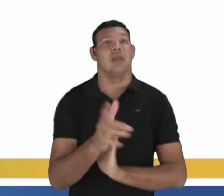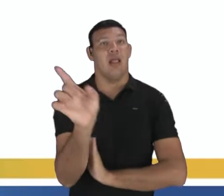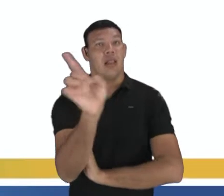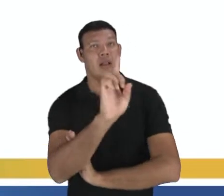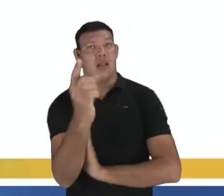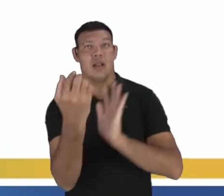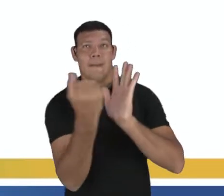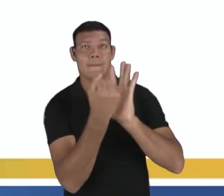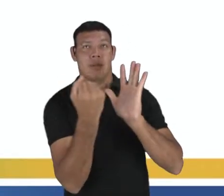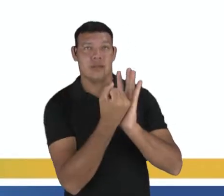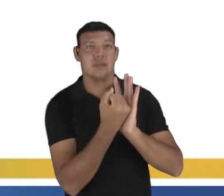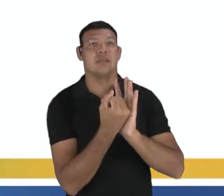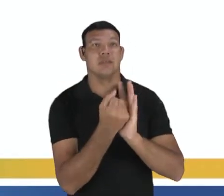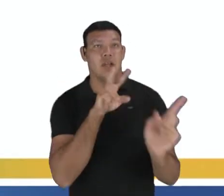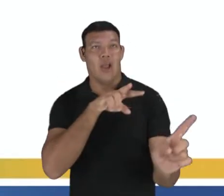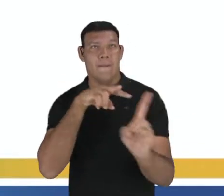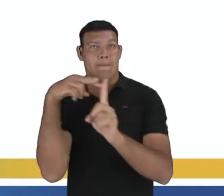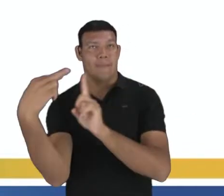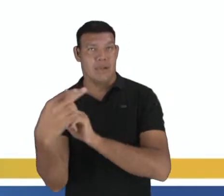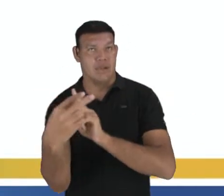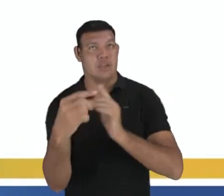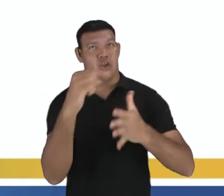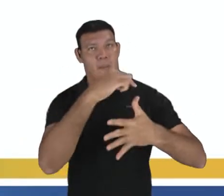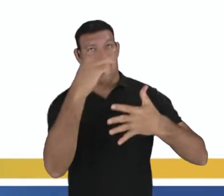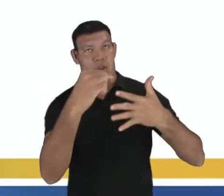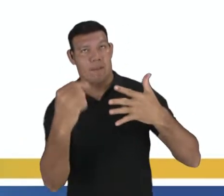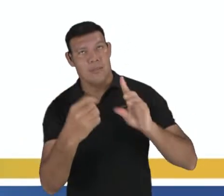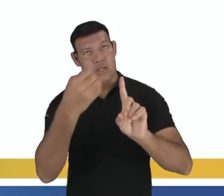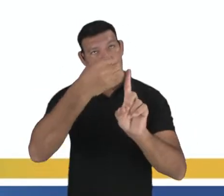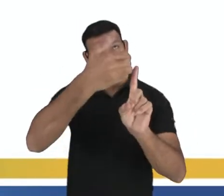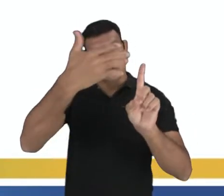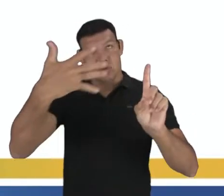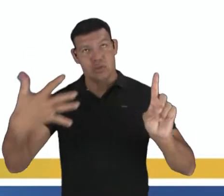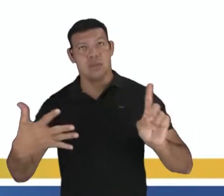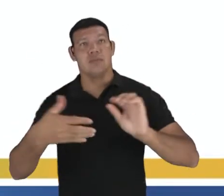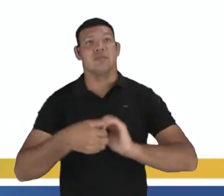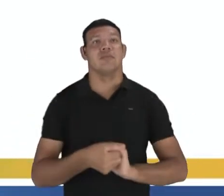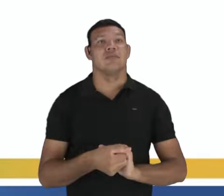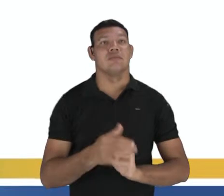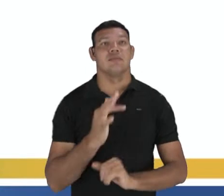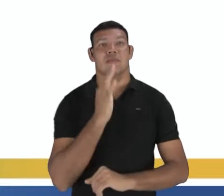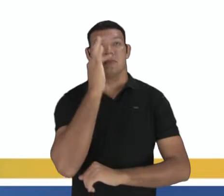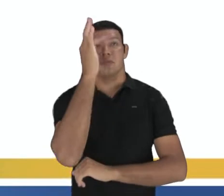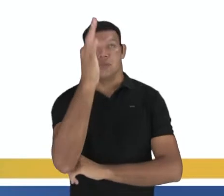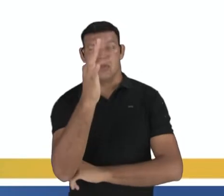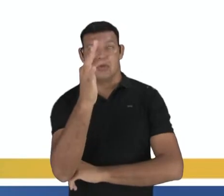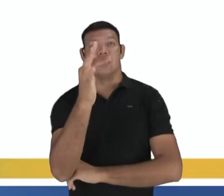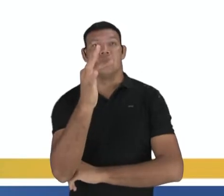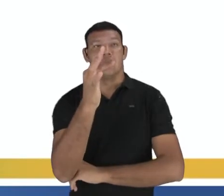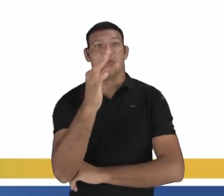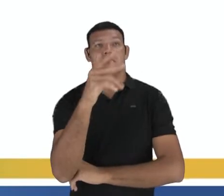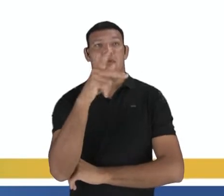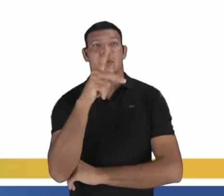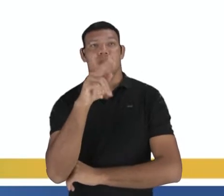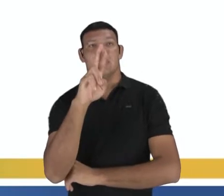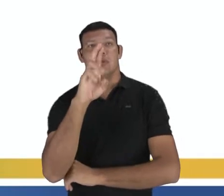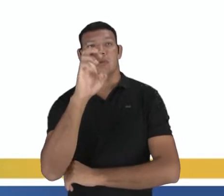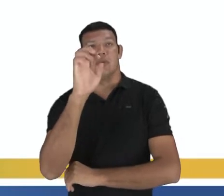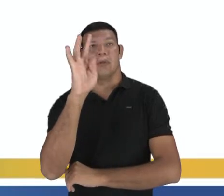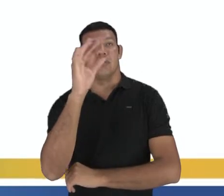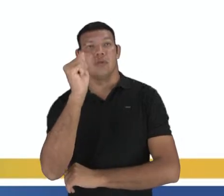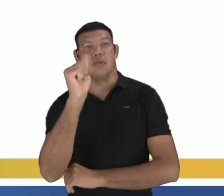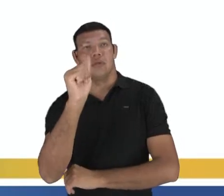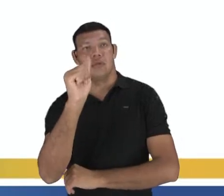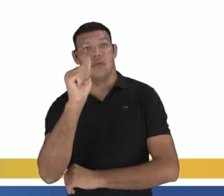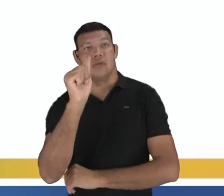de pressuposição, determinados operadores argumentativos, futuro do pretérito com valor